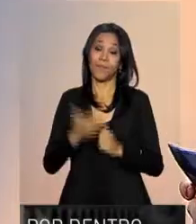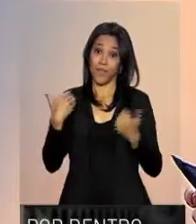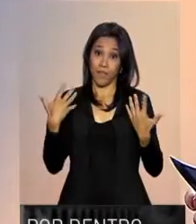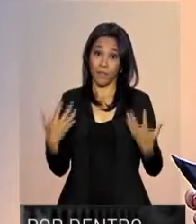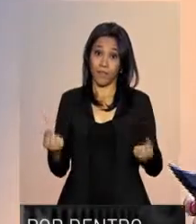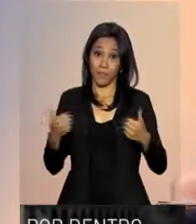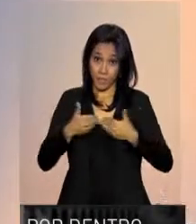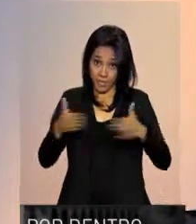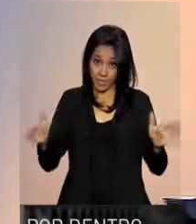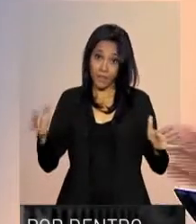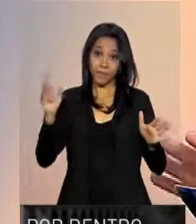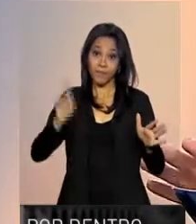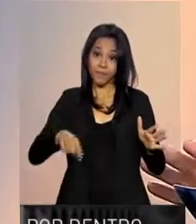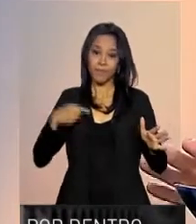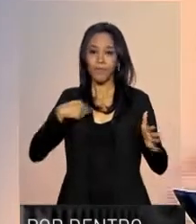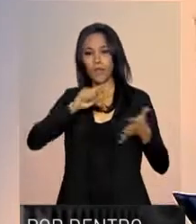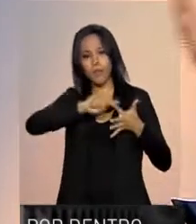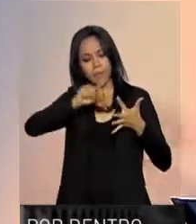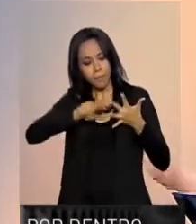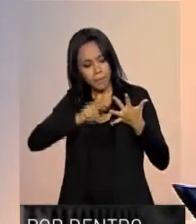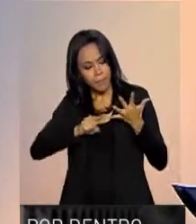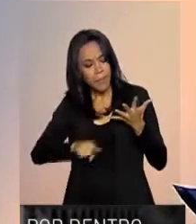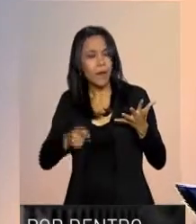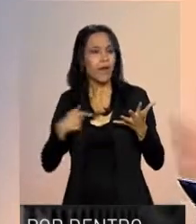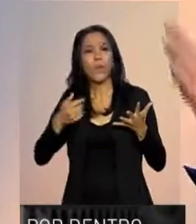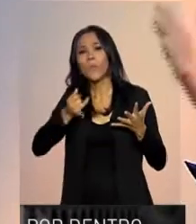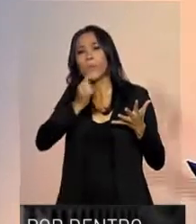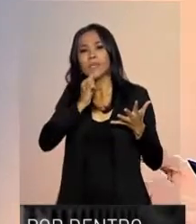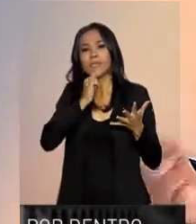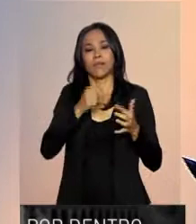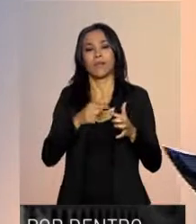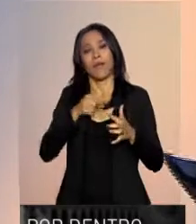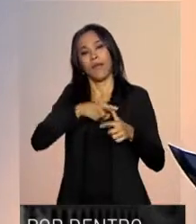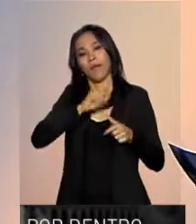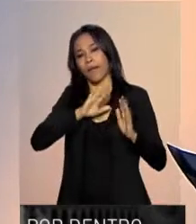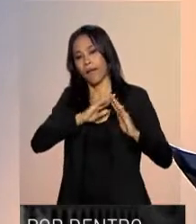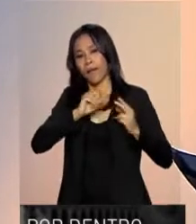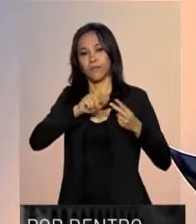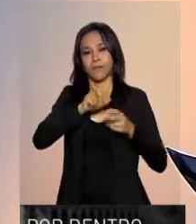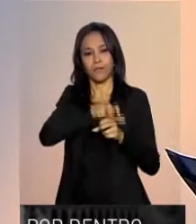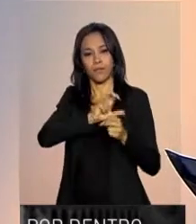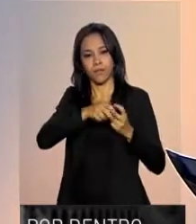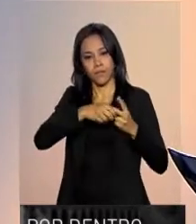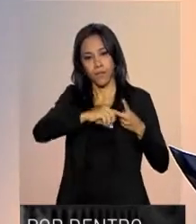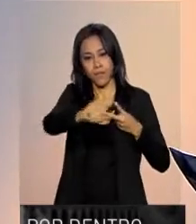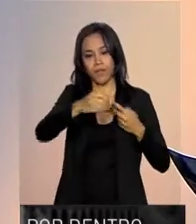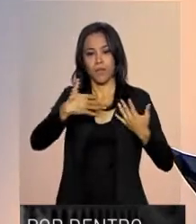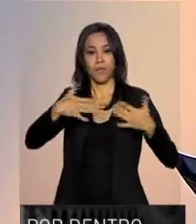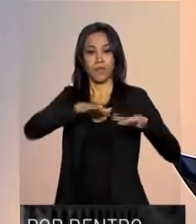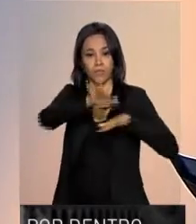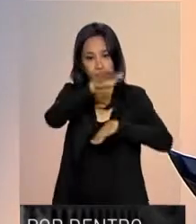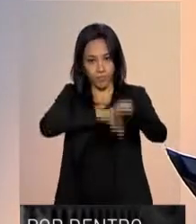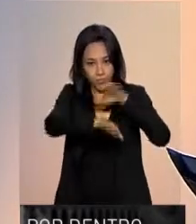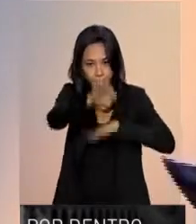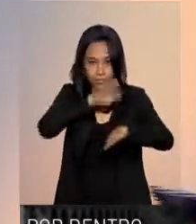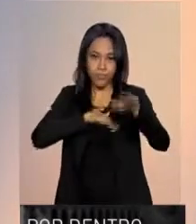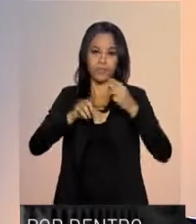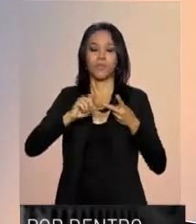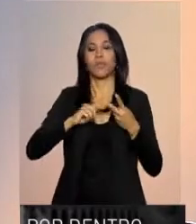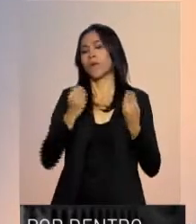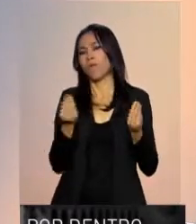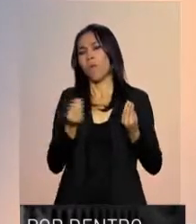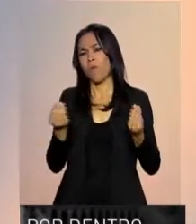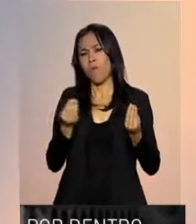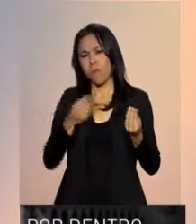ministério das cidades é uma pasta que tem várias atribuições eu cito como exemplo habitação saneamento mobilidade urbana e o trânsito como é comandar uma